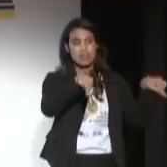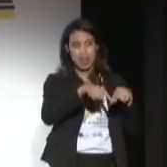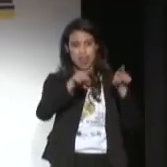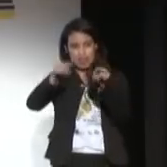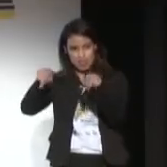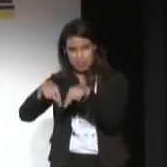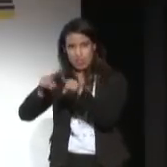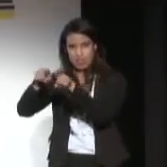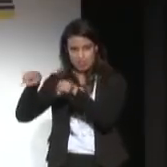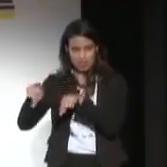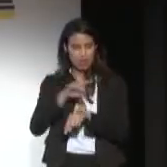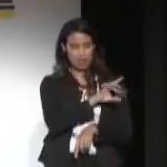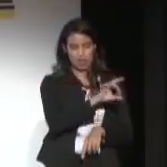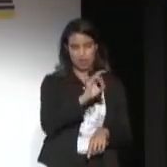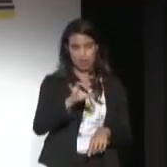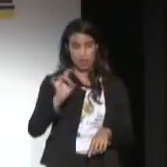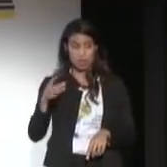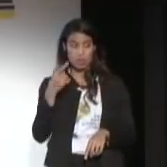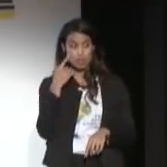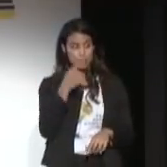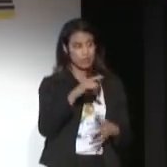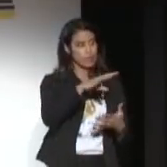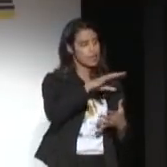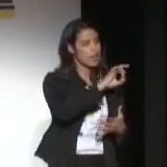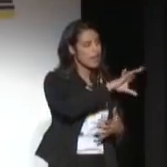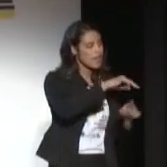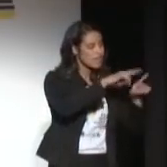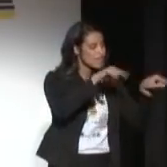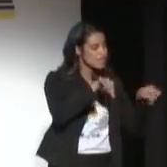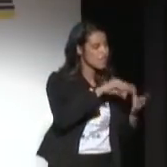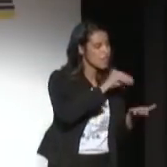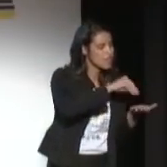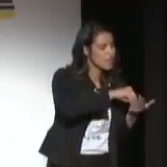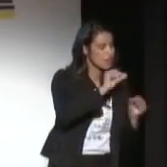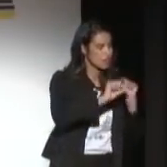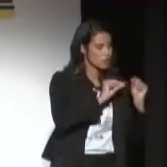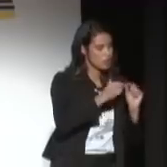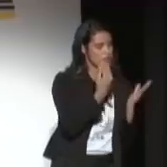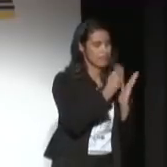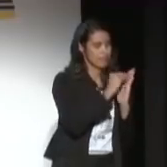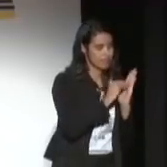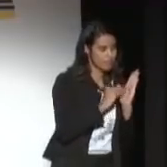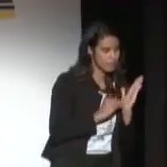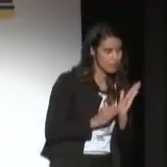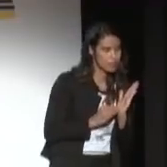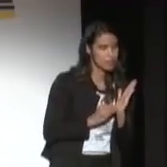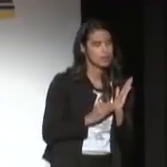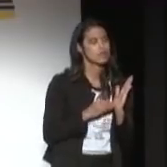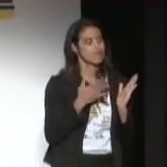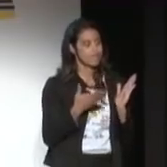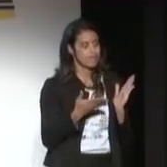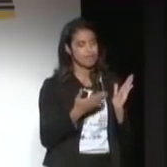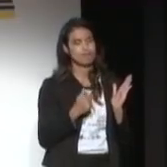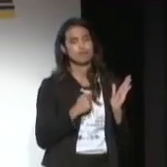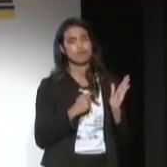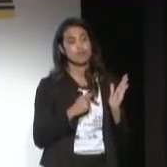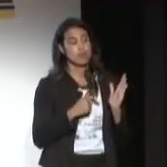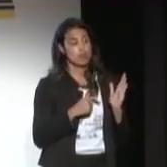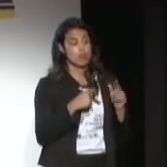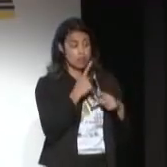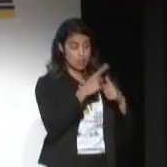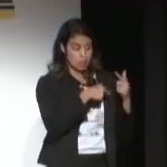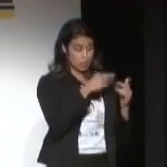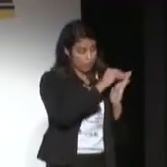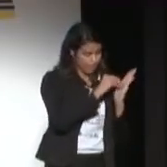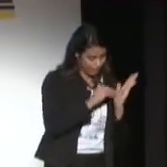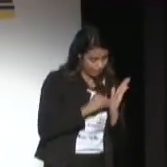condição... Qual é a condição de cada sala, nós mapeamos. Mapeando essas condições, nós vamos estudar qual